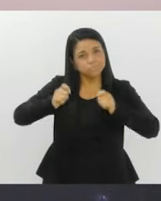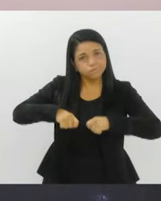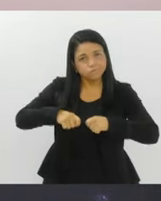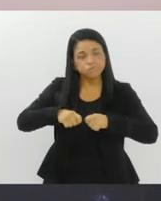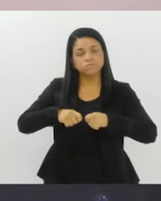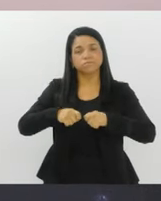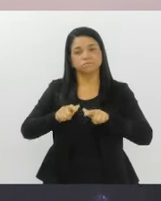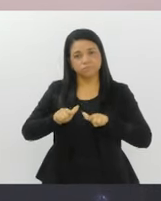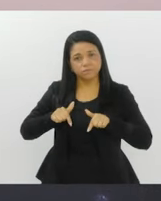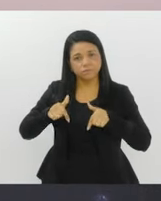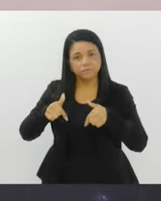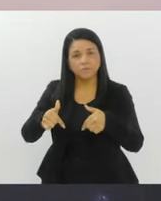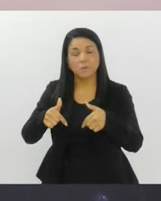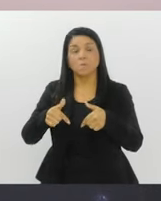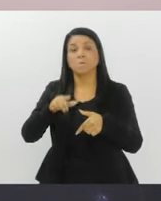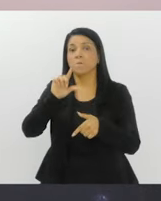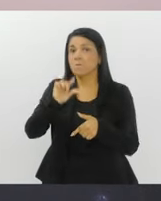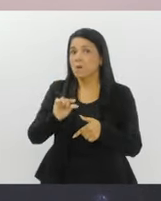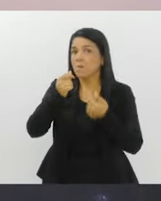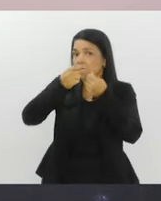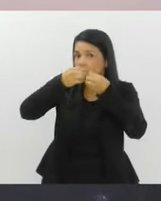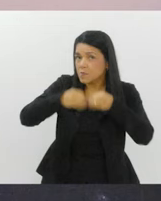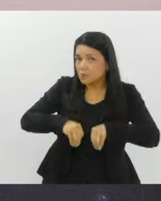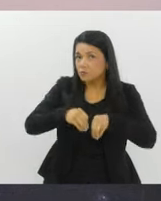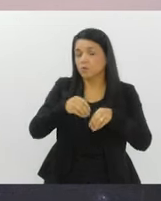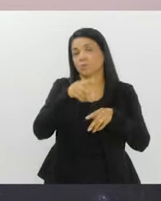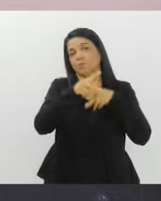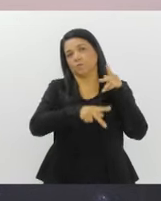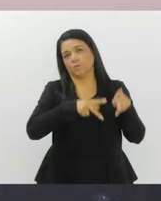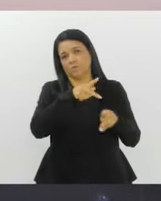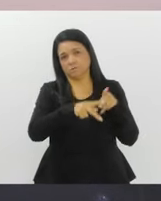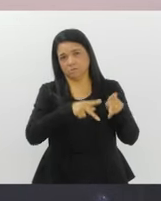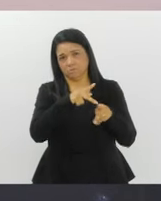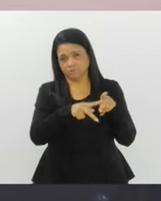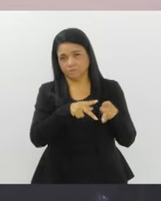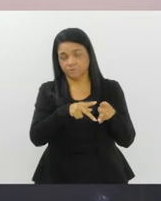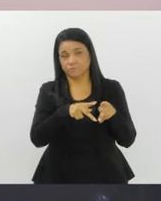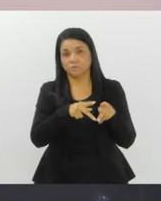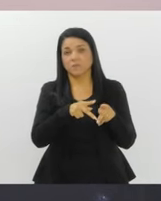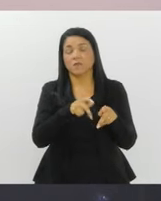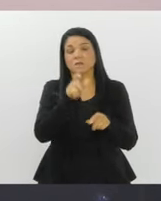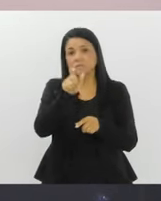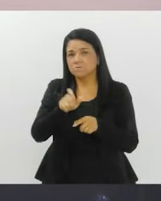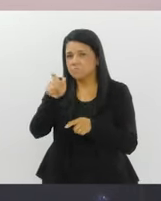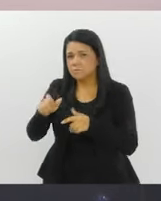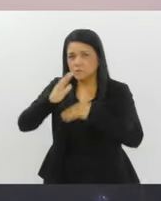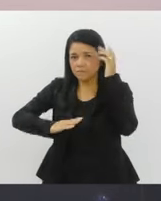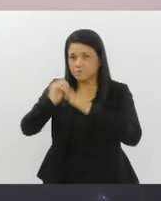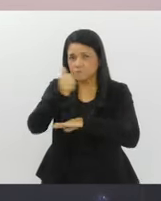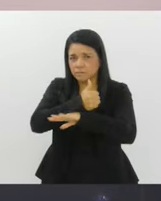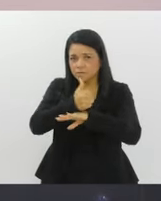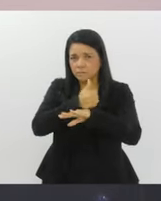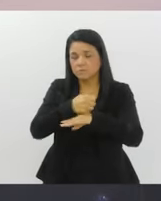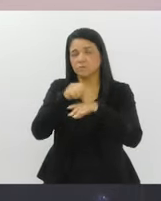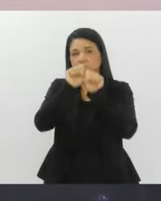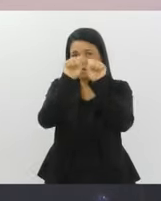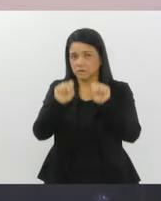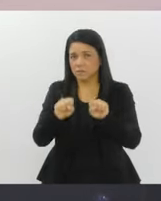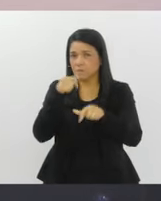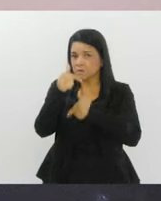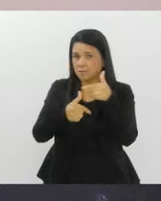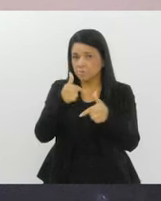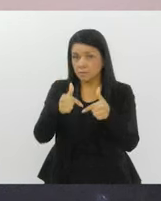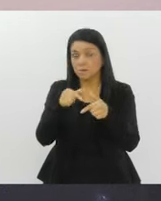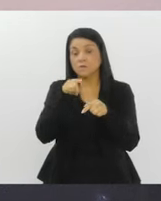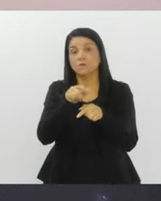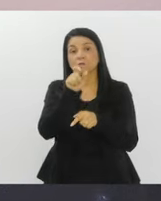que menos prejudique a população e aqueles que operam o sistema. E aqueles que